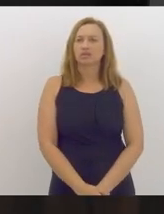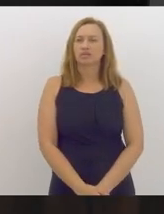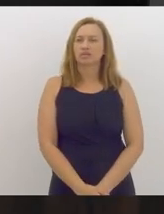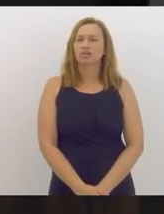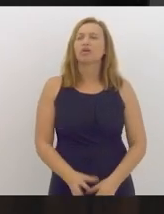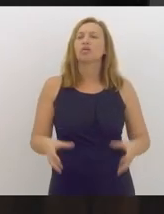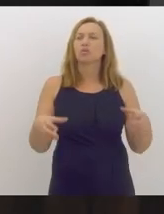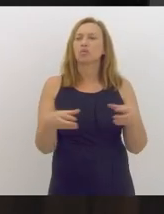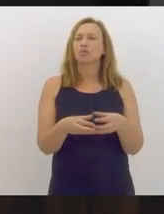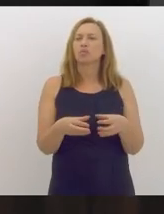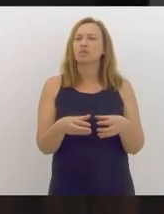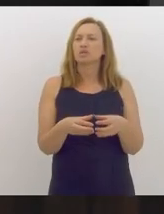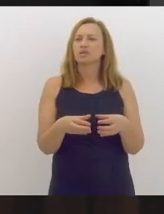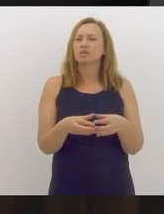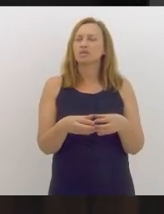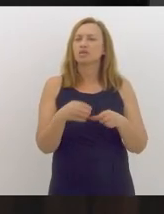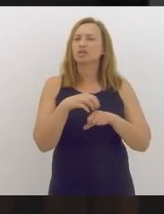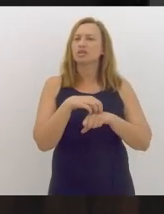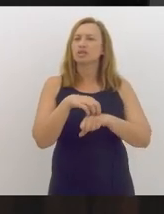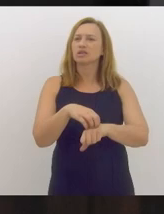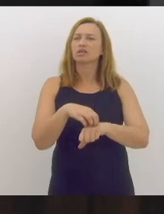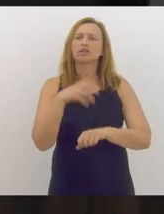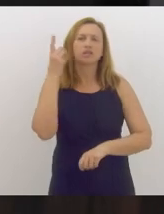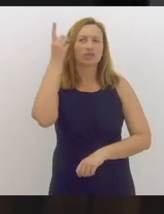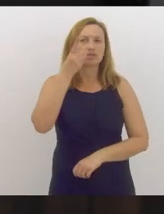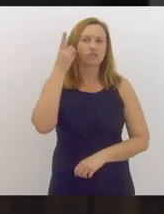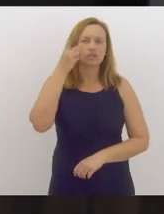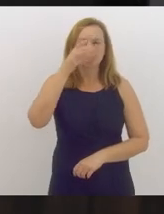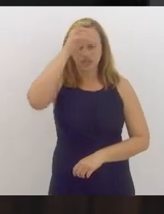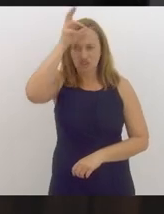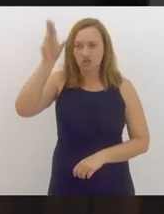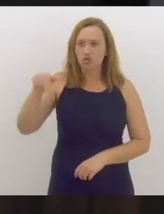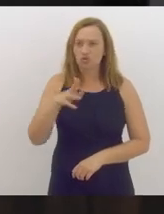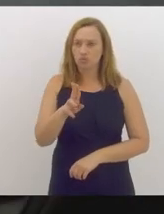pela Comissão de Transporte, a deputada Tia Ju.